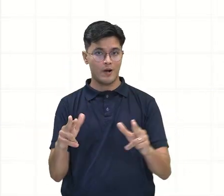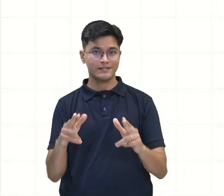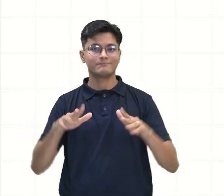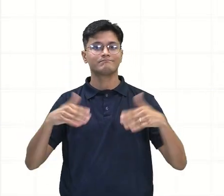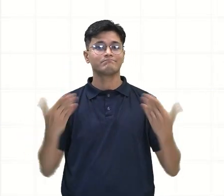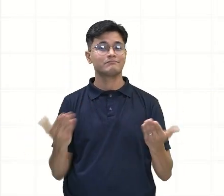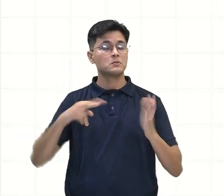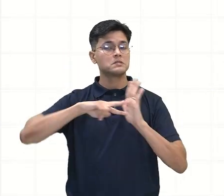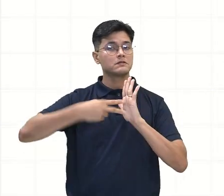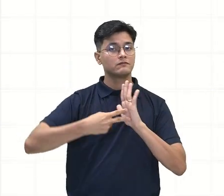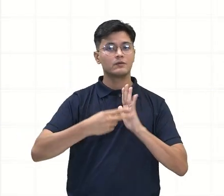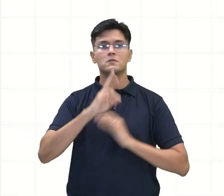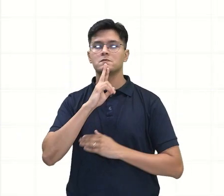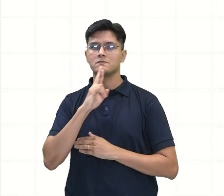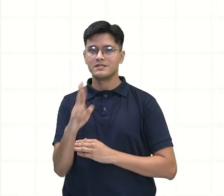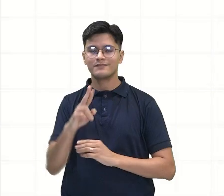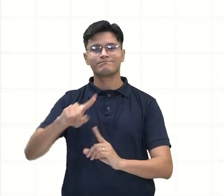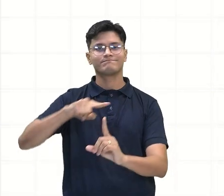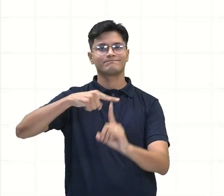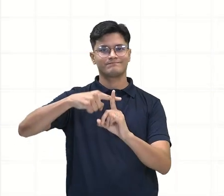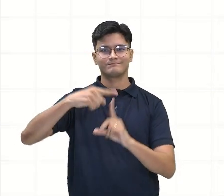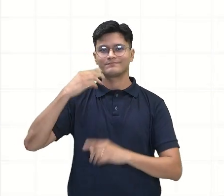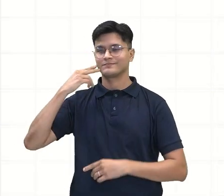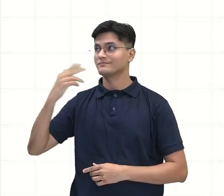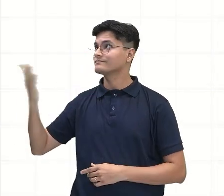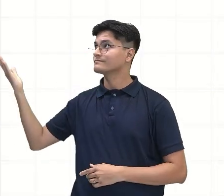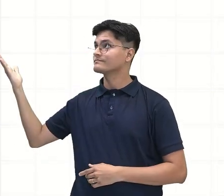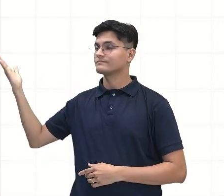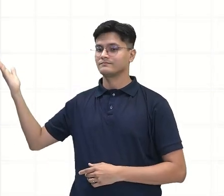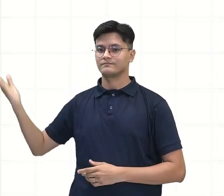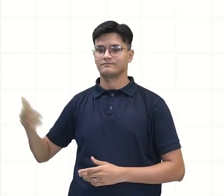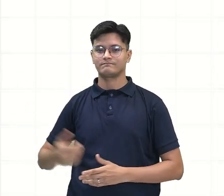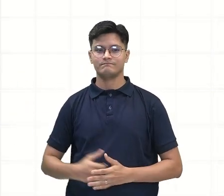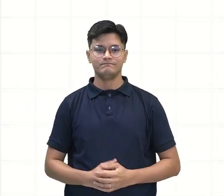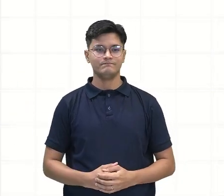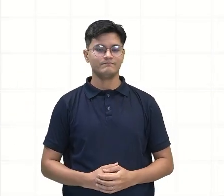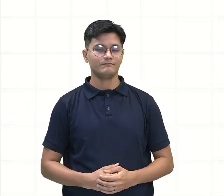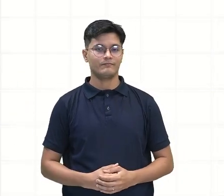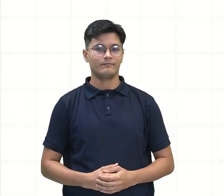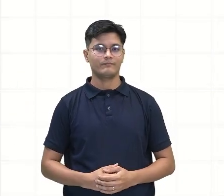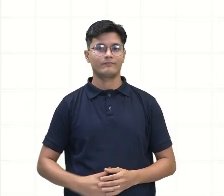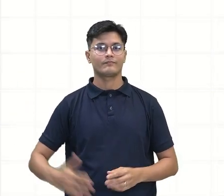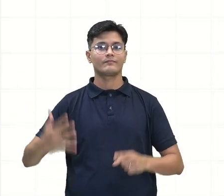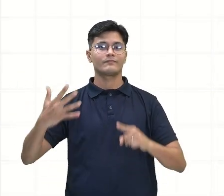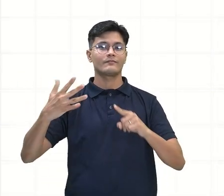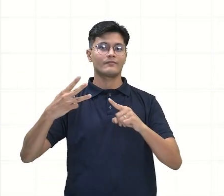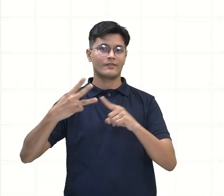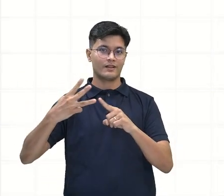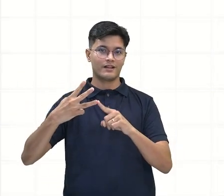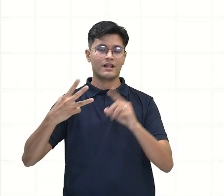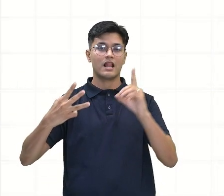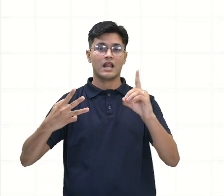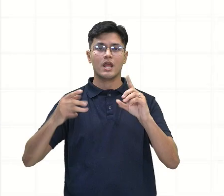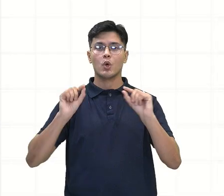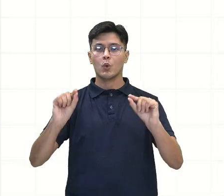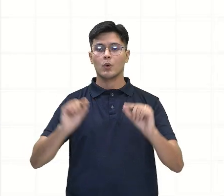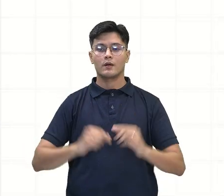o resultado é positivo. E agora, na nossa queridíssima letra D, eu tenho